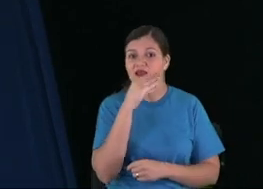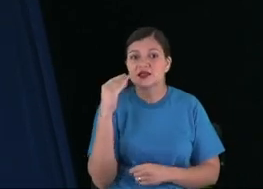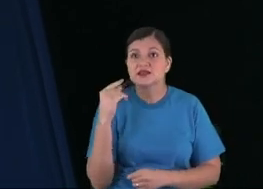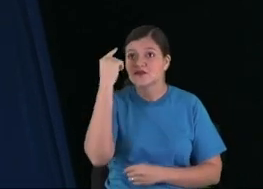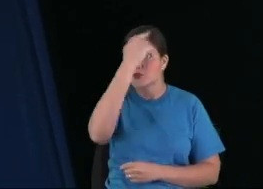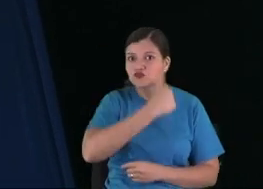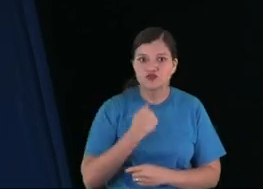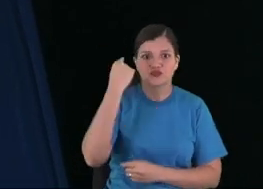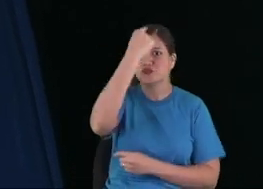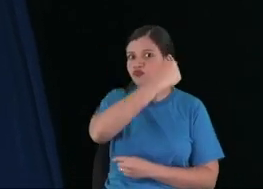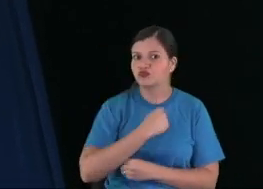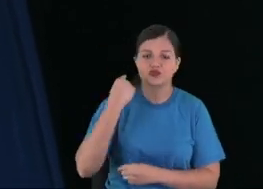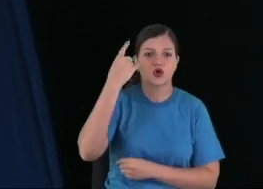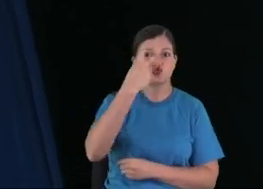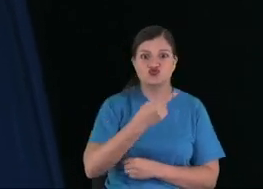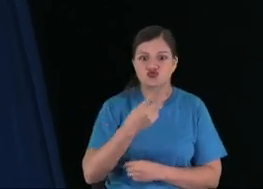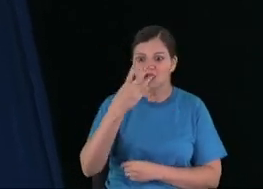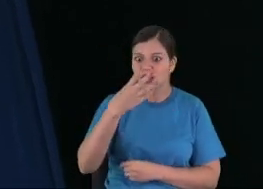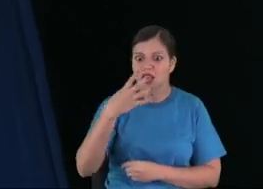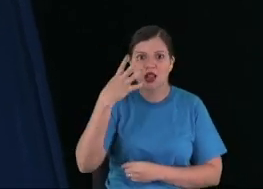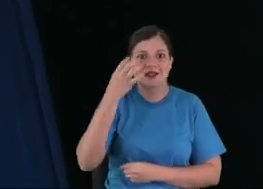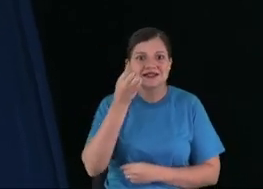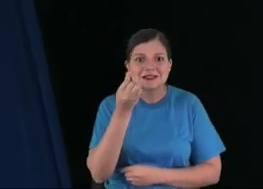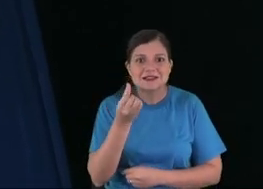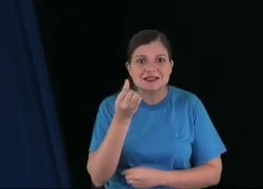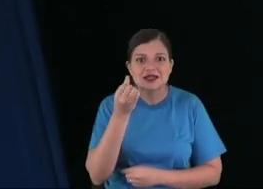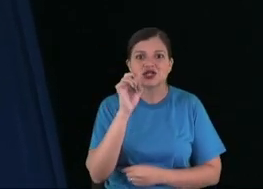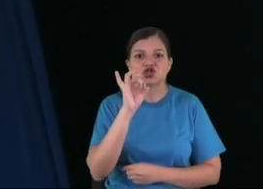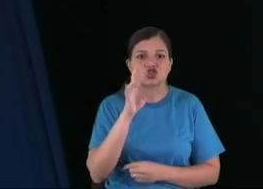2, 3, 4, 5, 6 horas por dia só matando pessoas na tela,